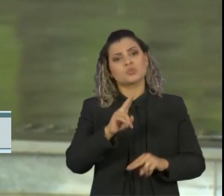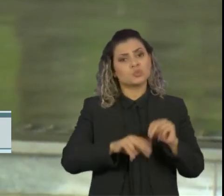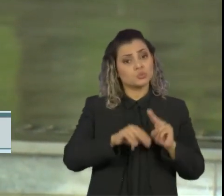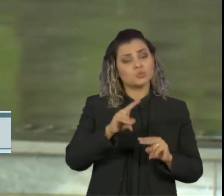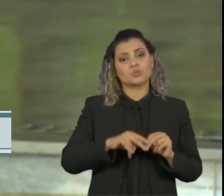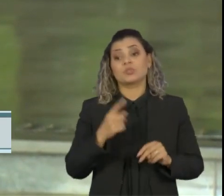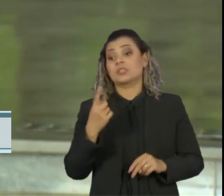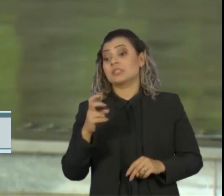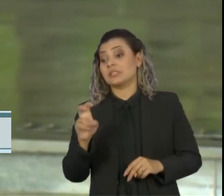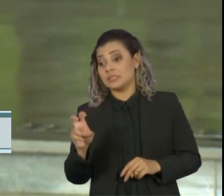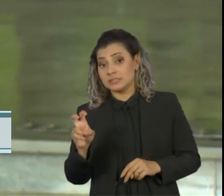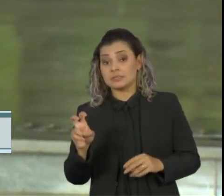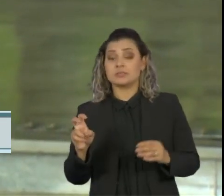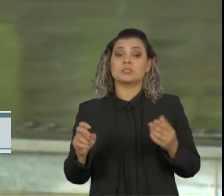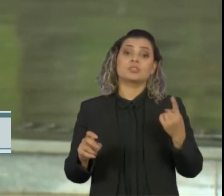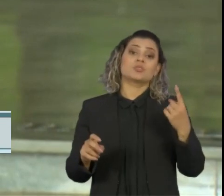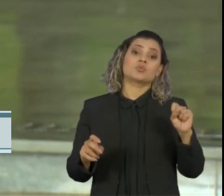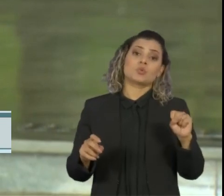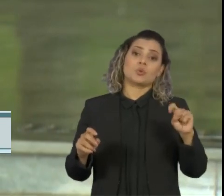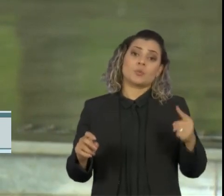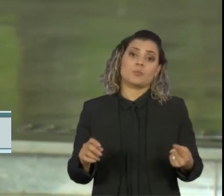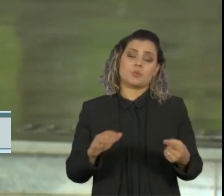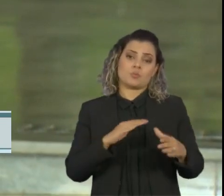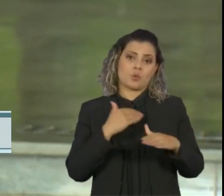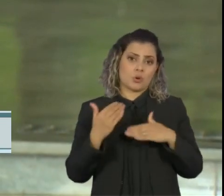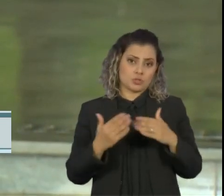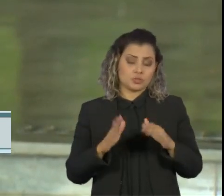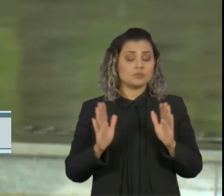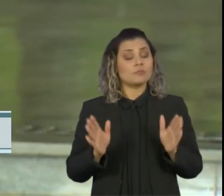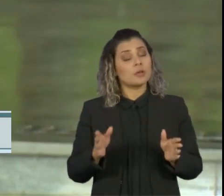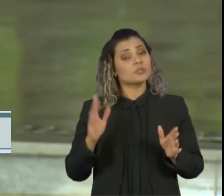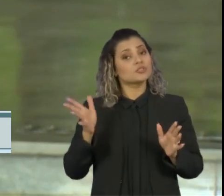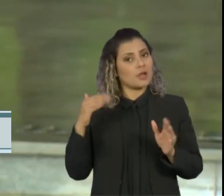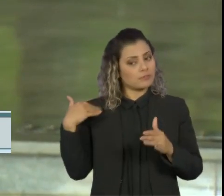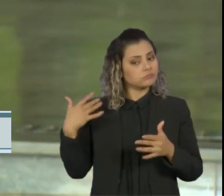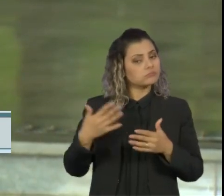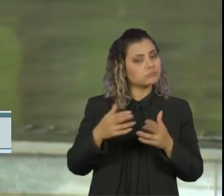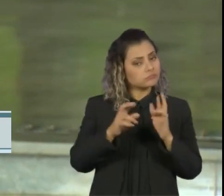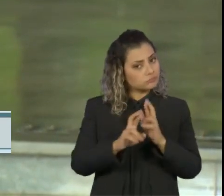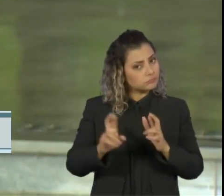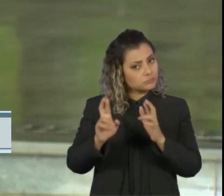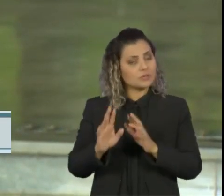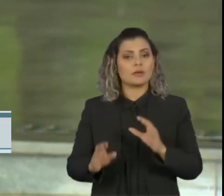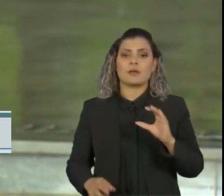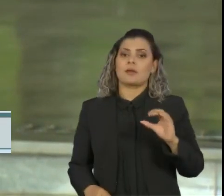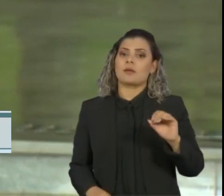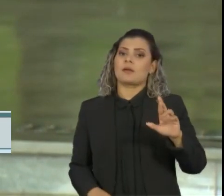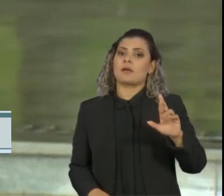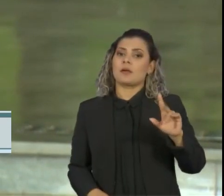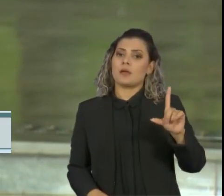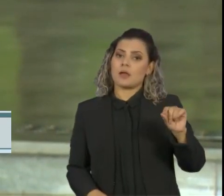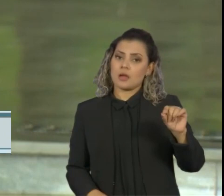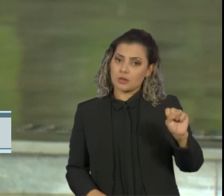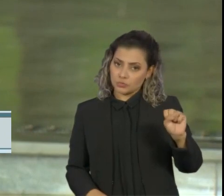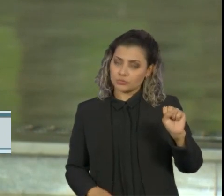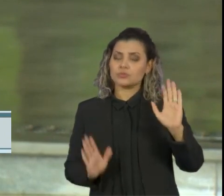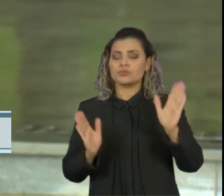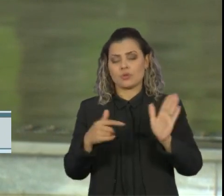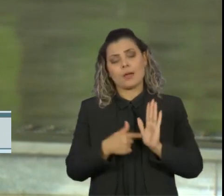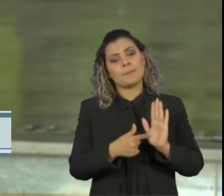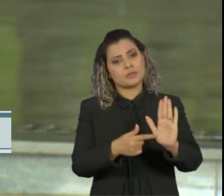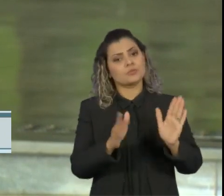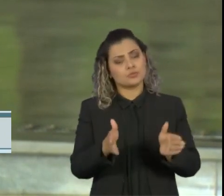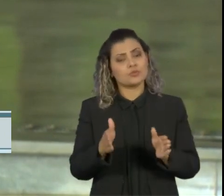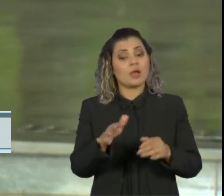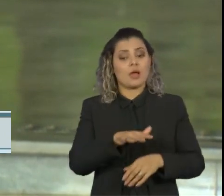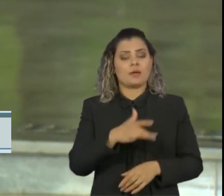e 18 mil óbitos. Lembrando que esse já foi o cenário revisado, o Dr. Carlos já tinha apresentado isso também na nossa coletiva